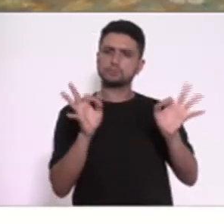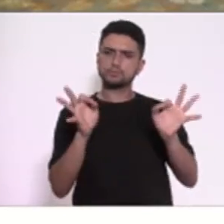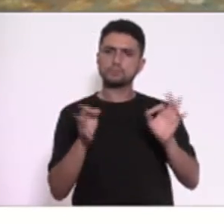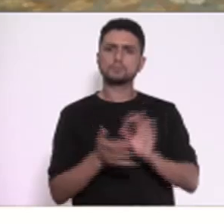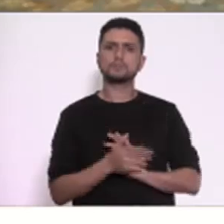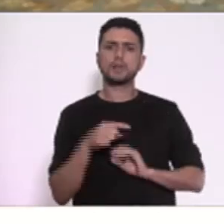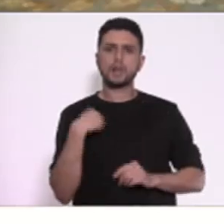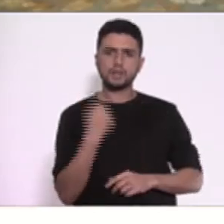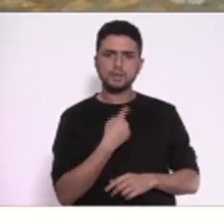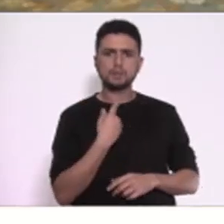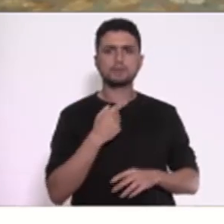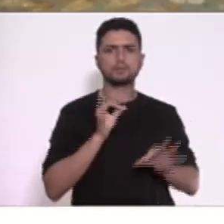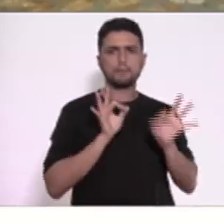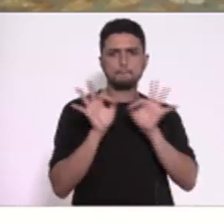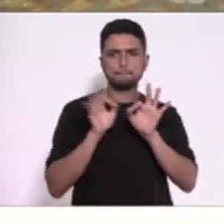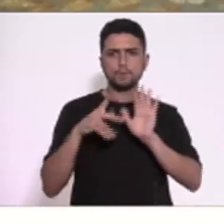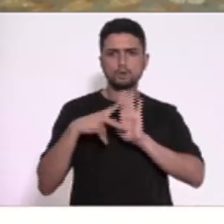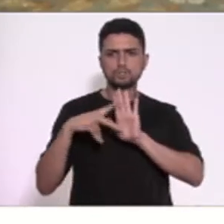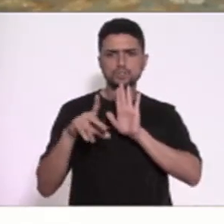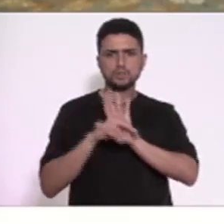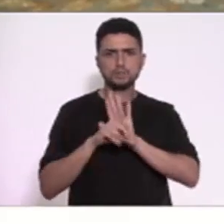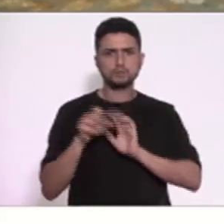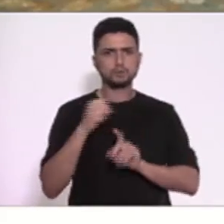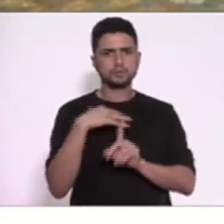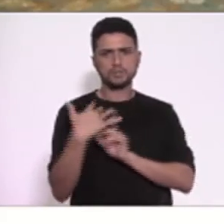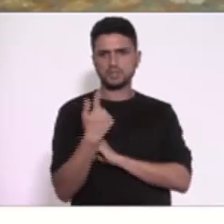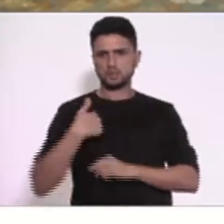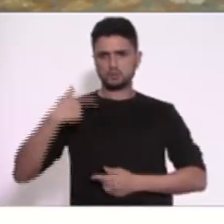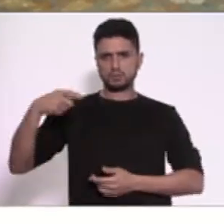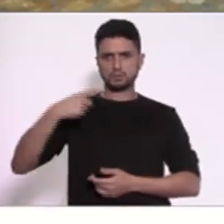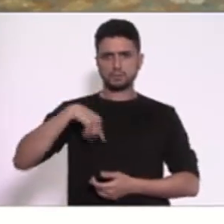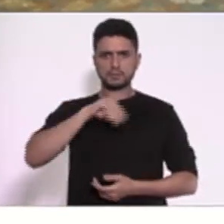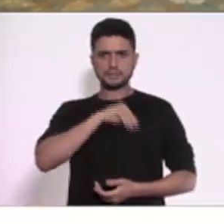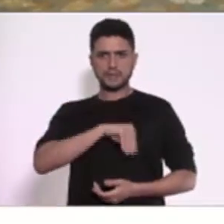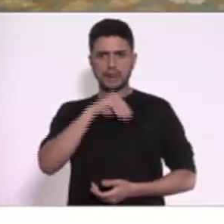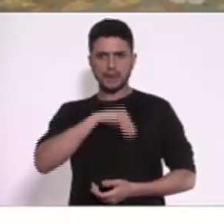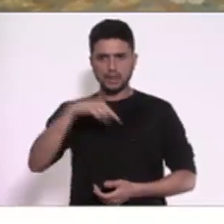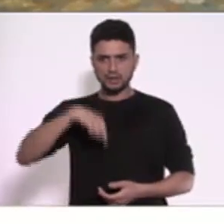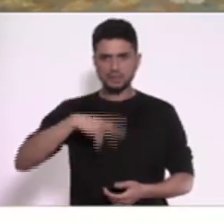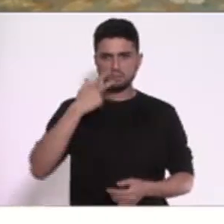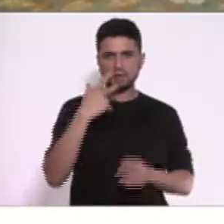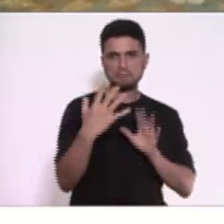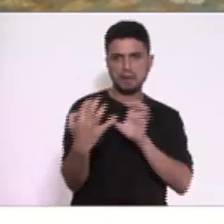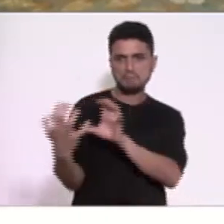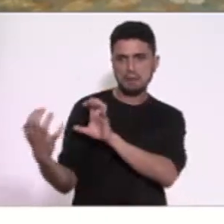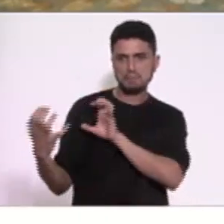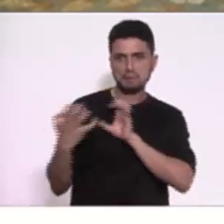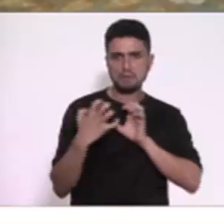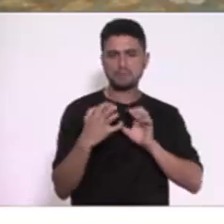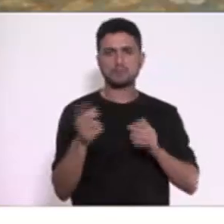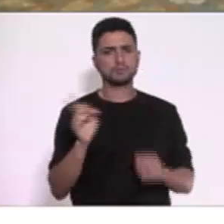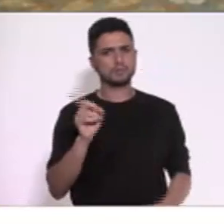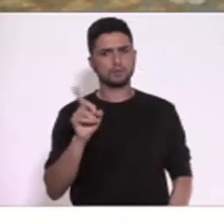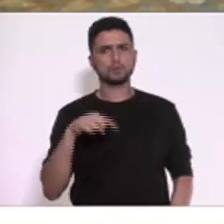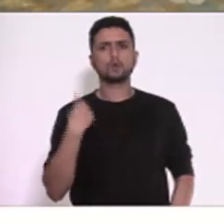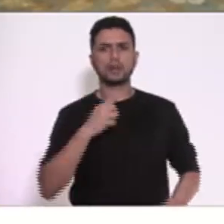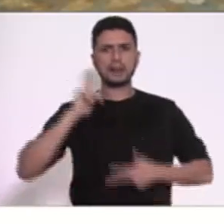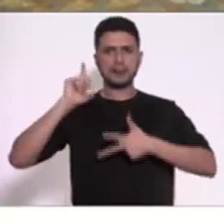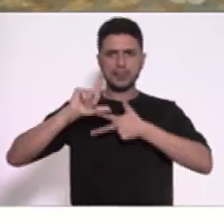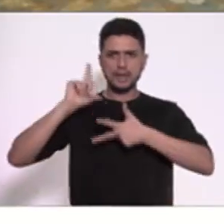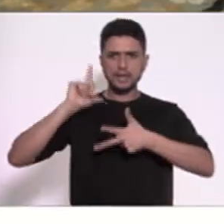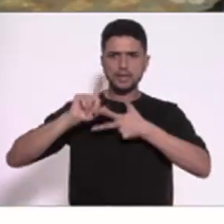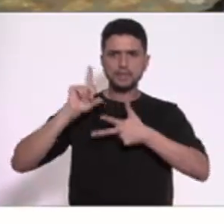projeto de sociedade. Não somos pagos para desferir ataque a deputados e deputadas. Somos pagos para legislar,